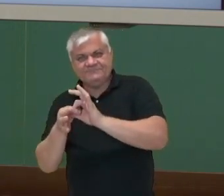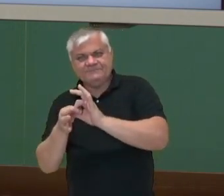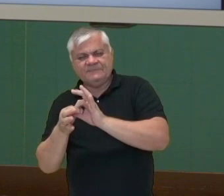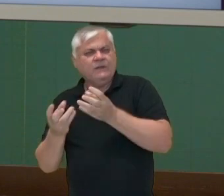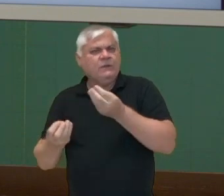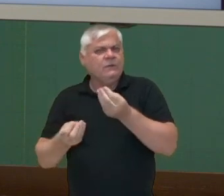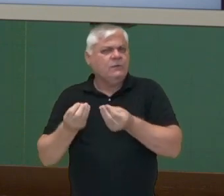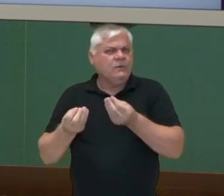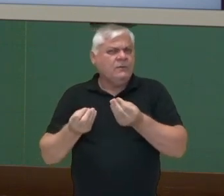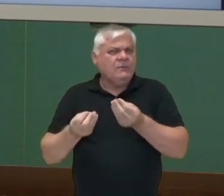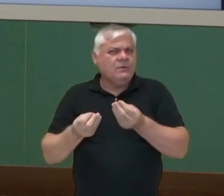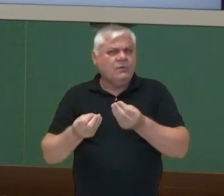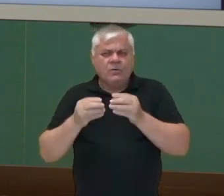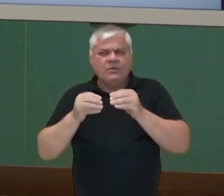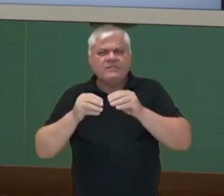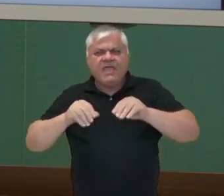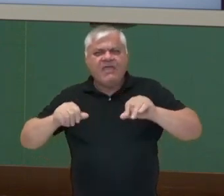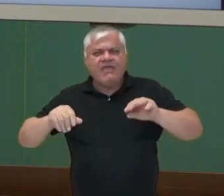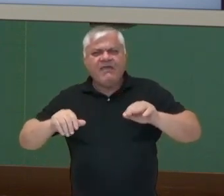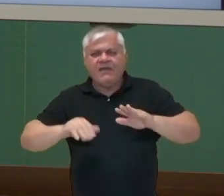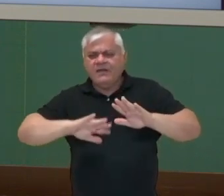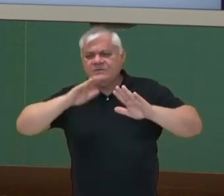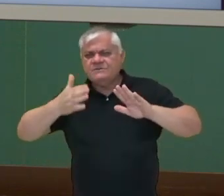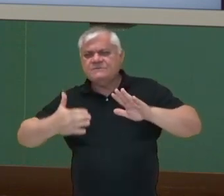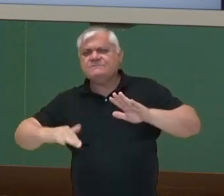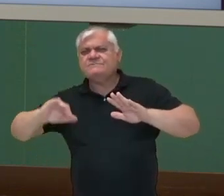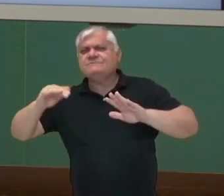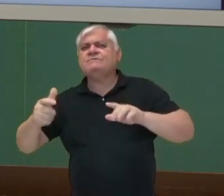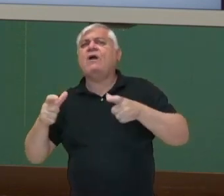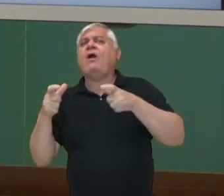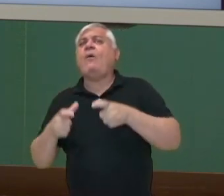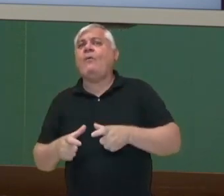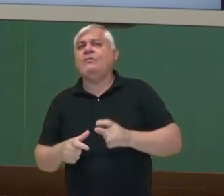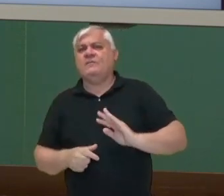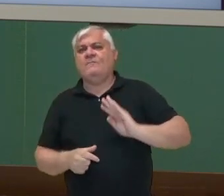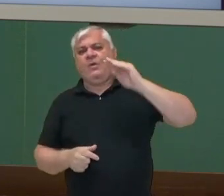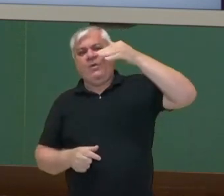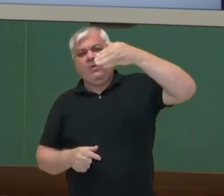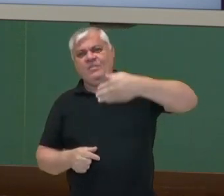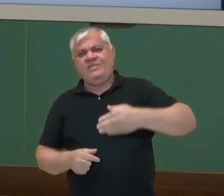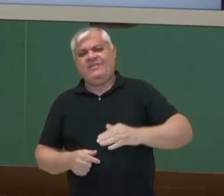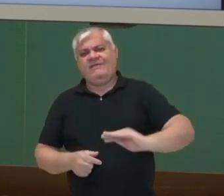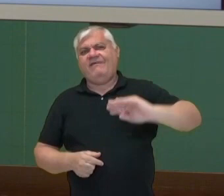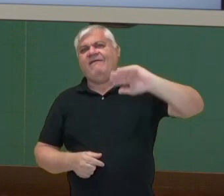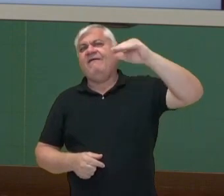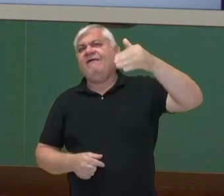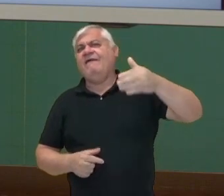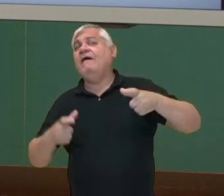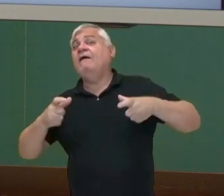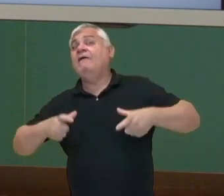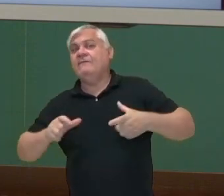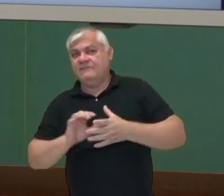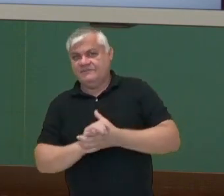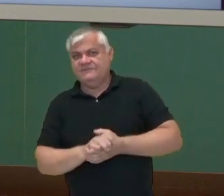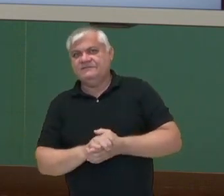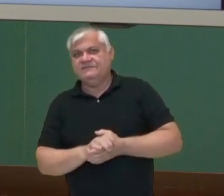forma de relevo? Onde ficam as regiões de serras ou de altitude mais elevada? E aí eu vou